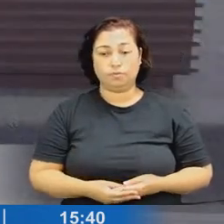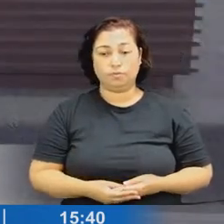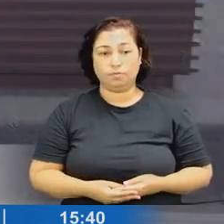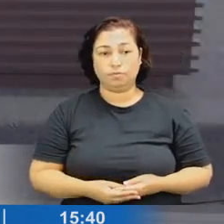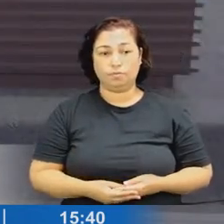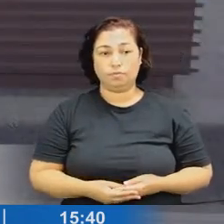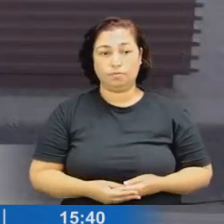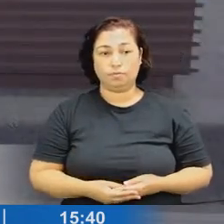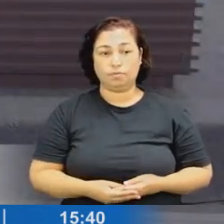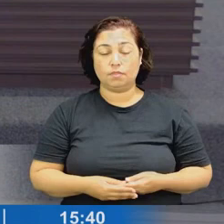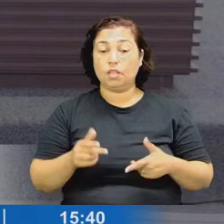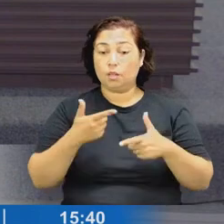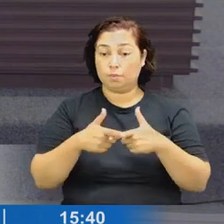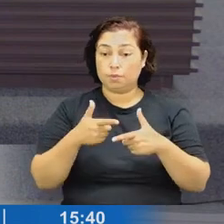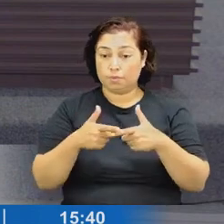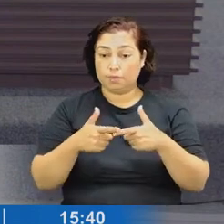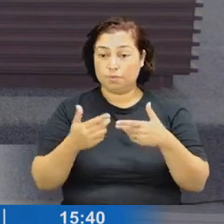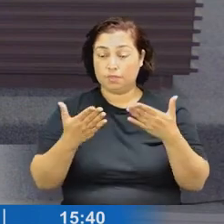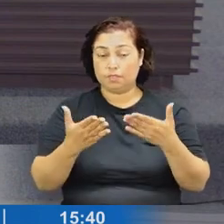problemas